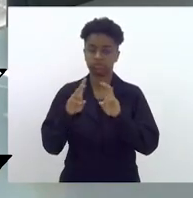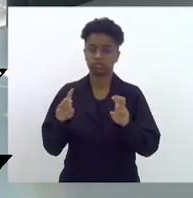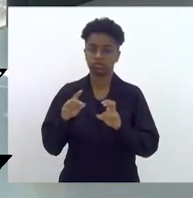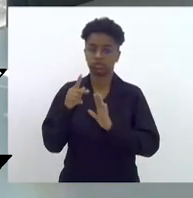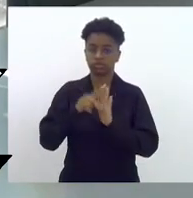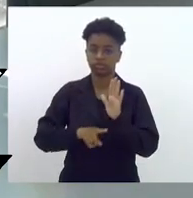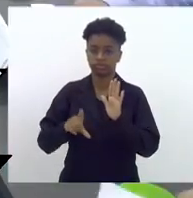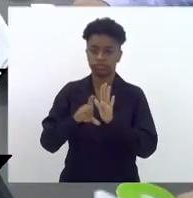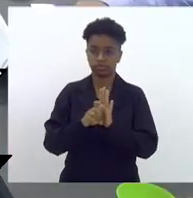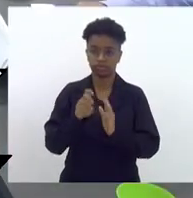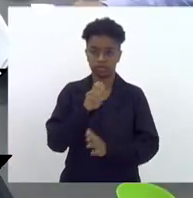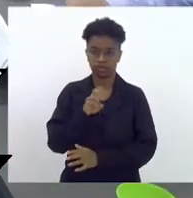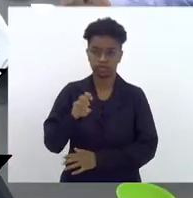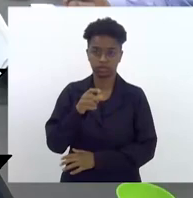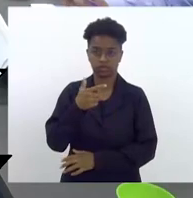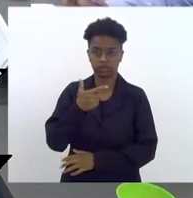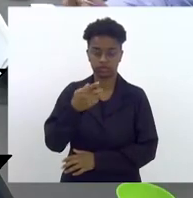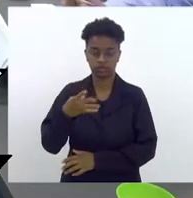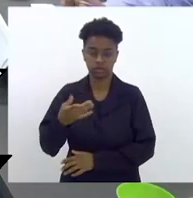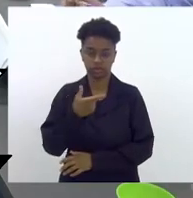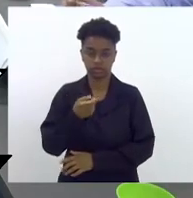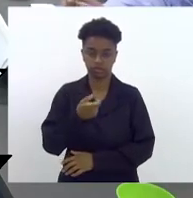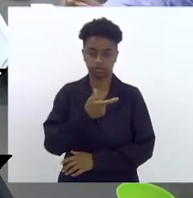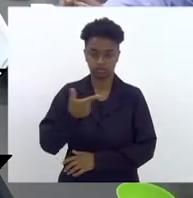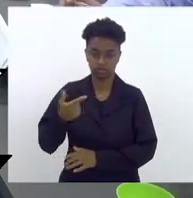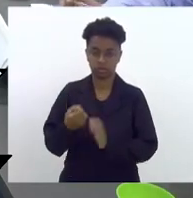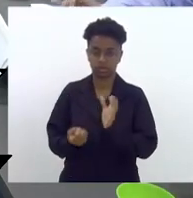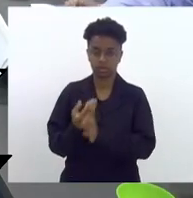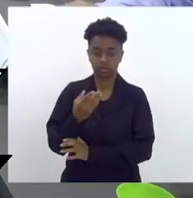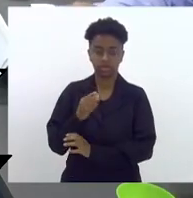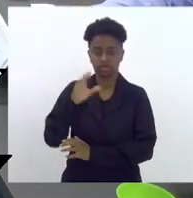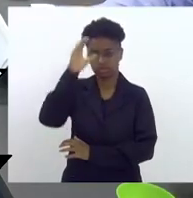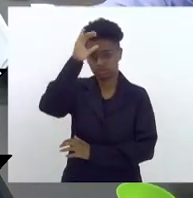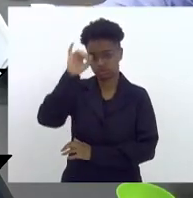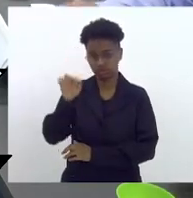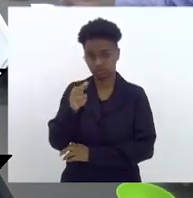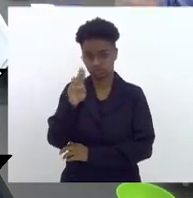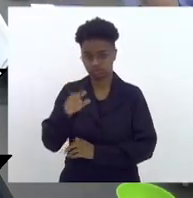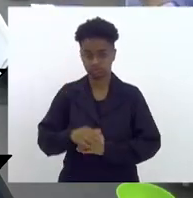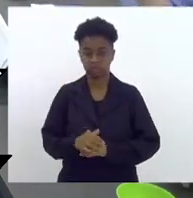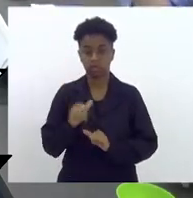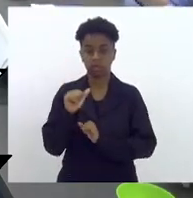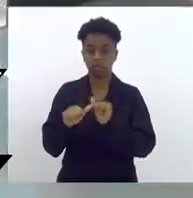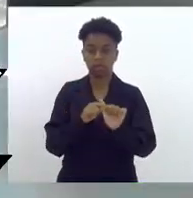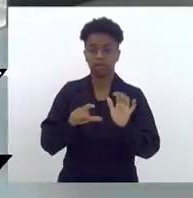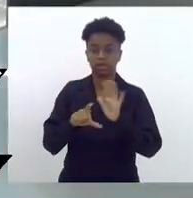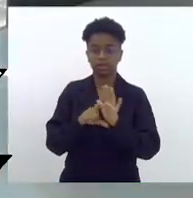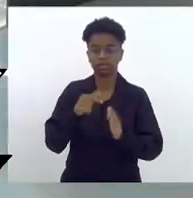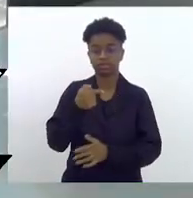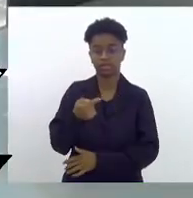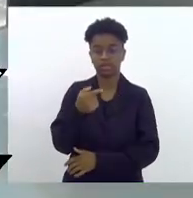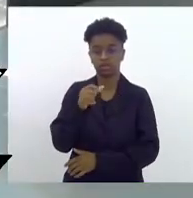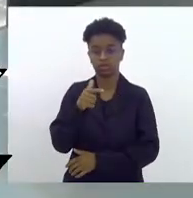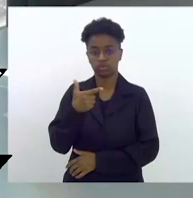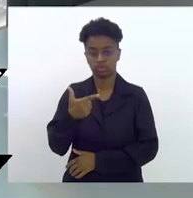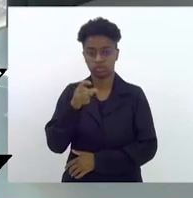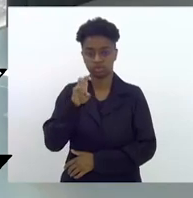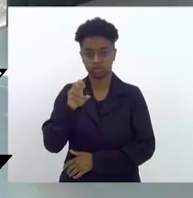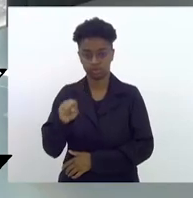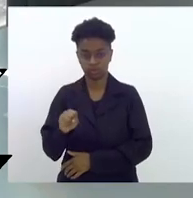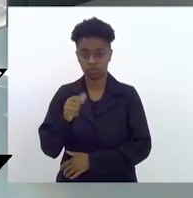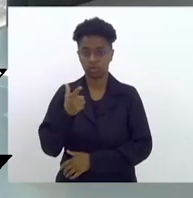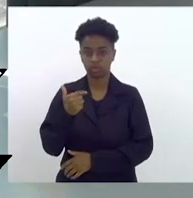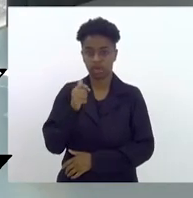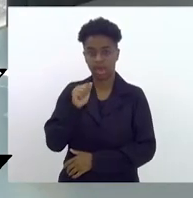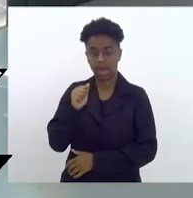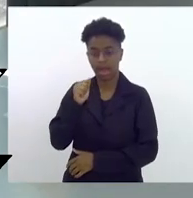de lei 5524 de 2022 autoria da deputada tia Ju que altera a lei 7258 de 12 de abril de